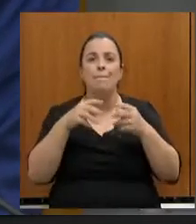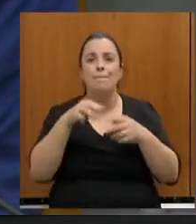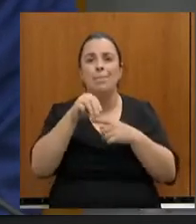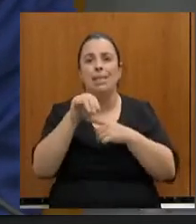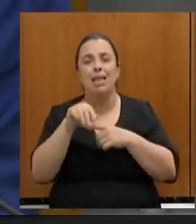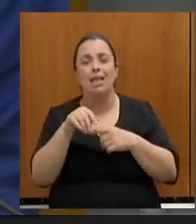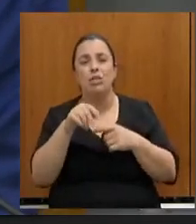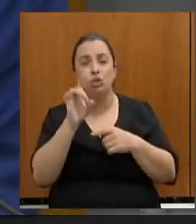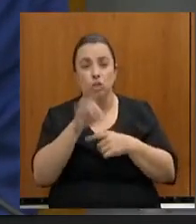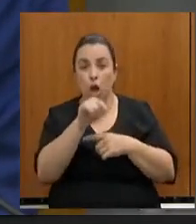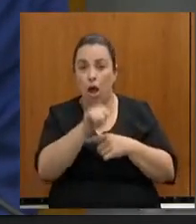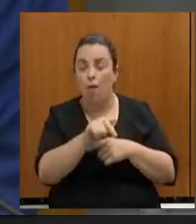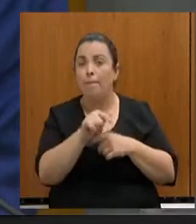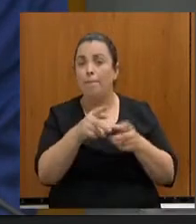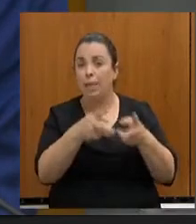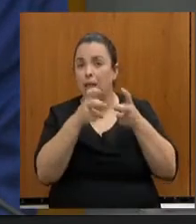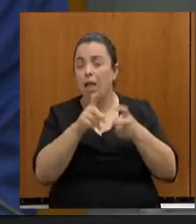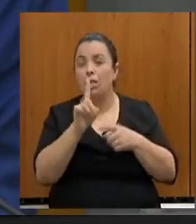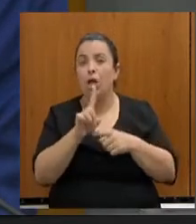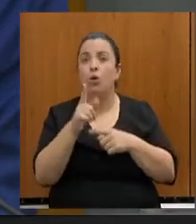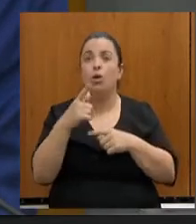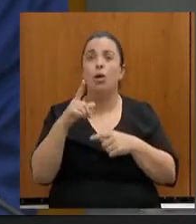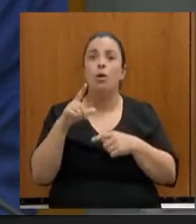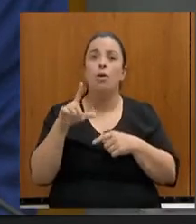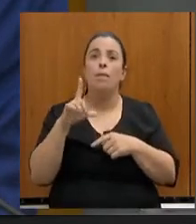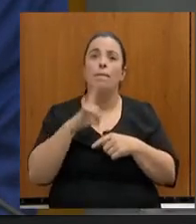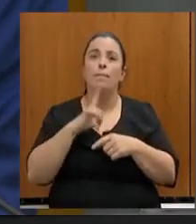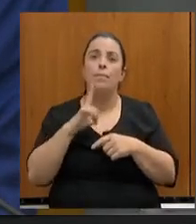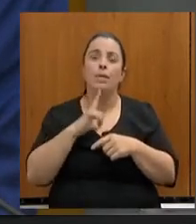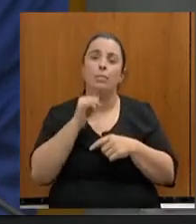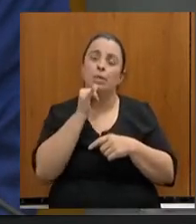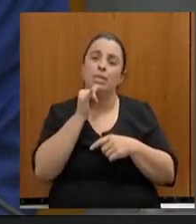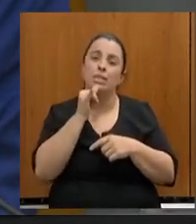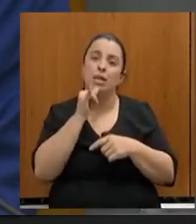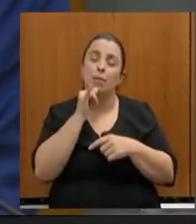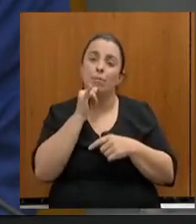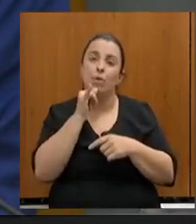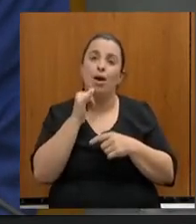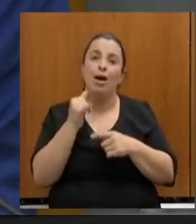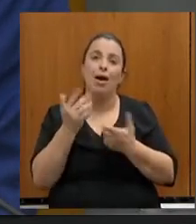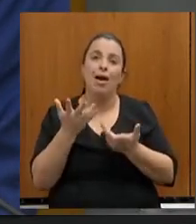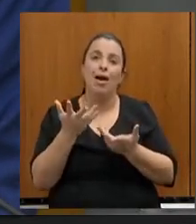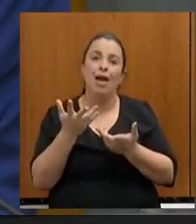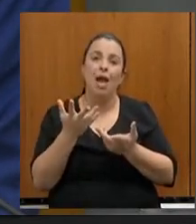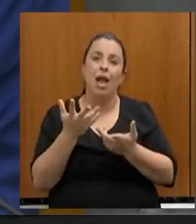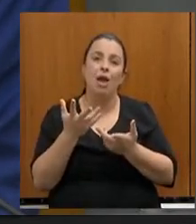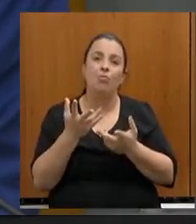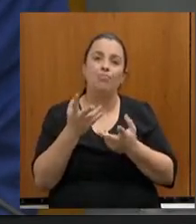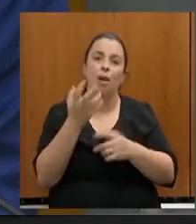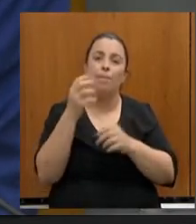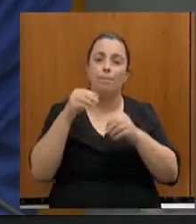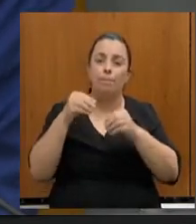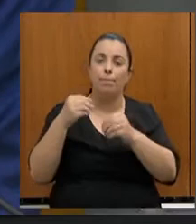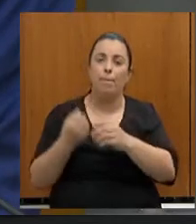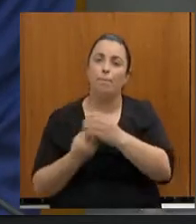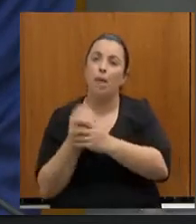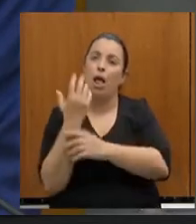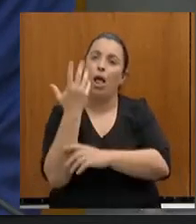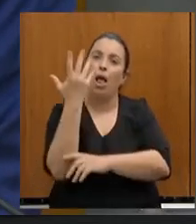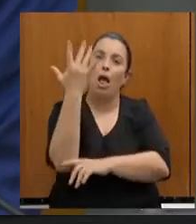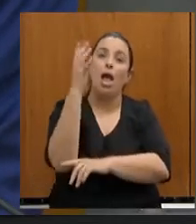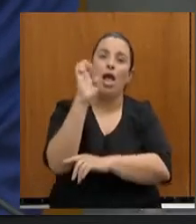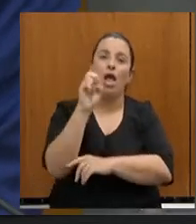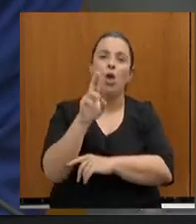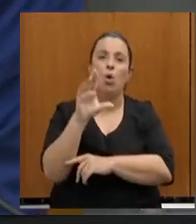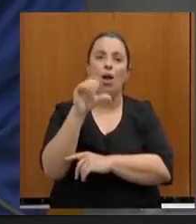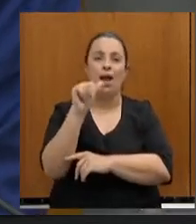destrói a nossa região eu e mais uma vez chegam sempre falando que agora vamos